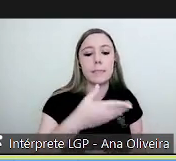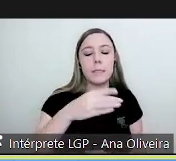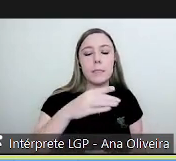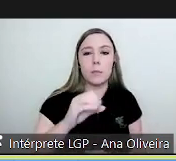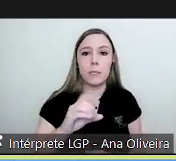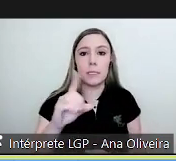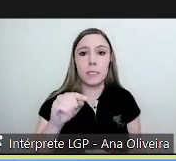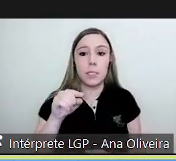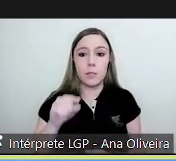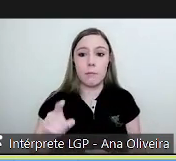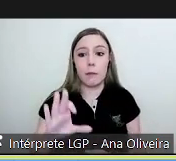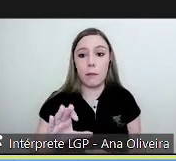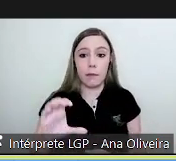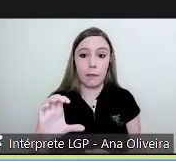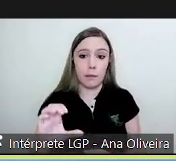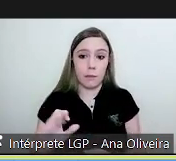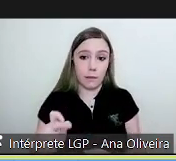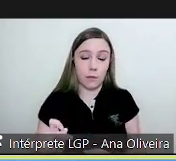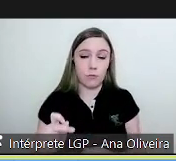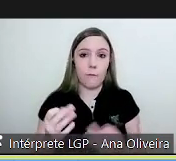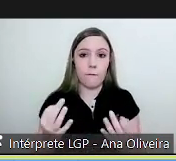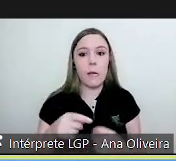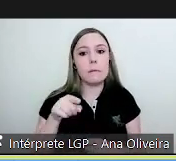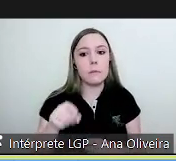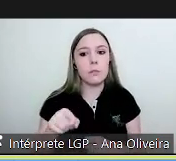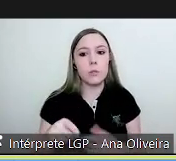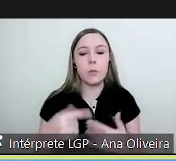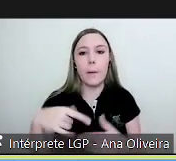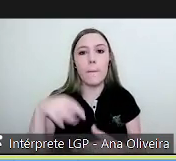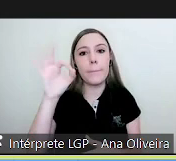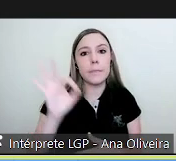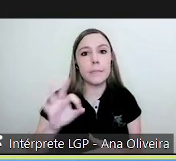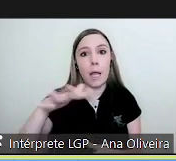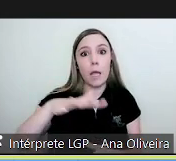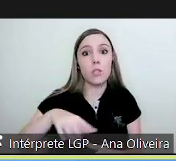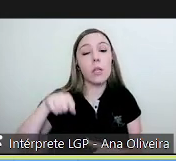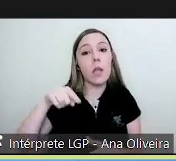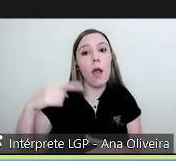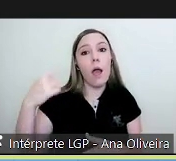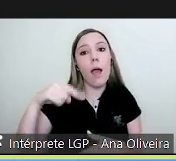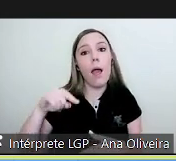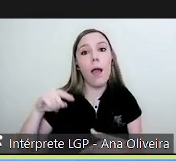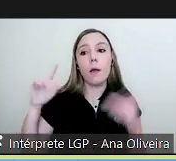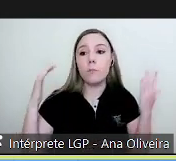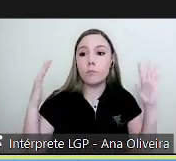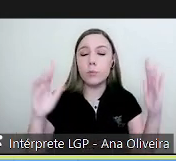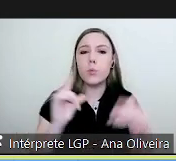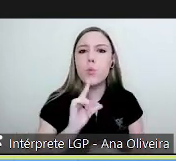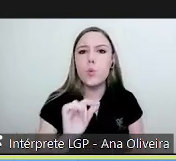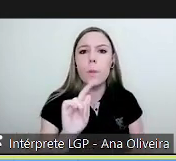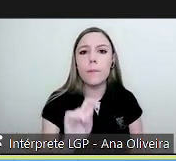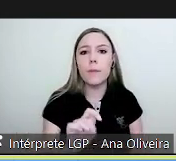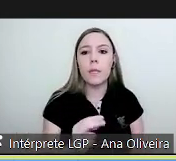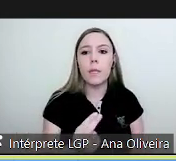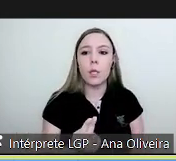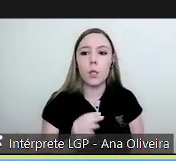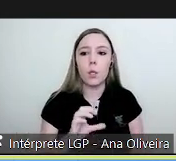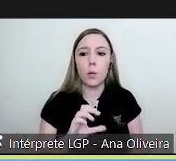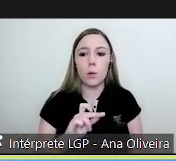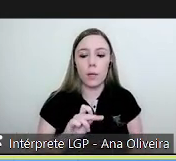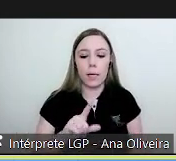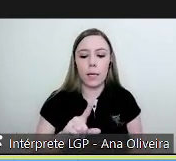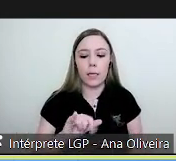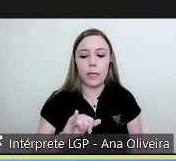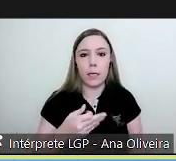tem uma percentagem desta área que é ocupada com eucalipto. São cerca